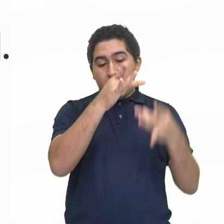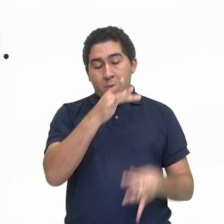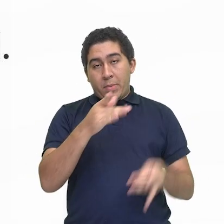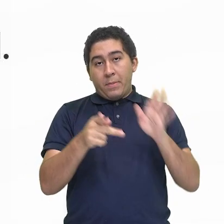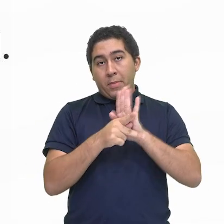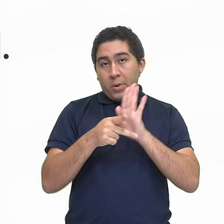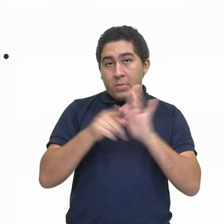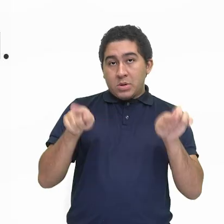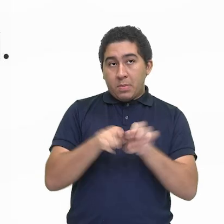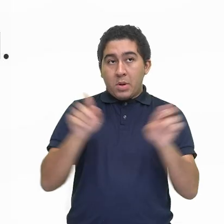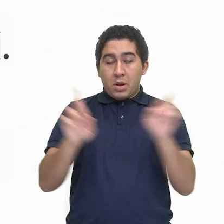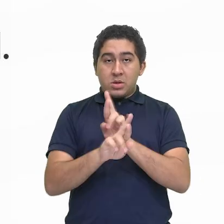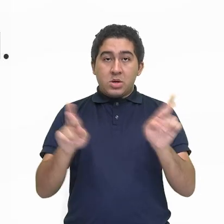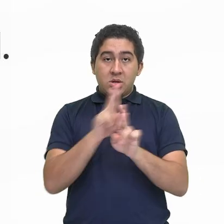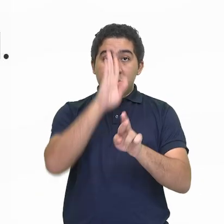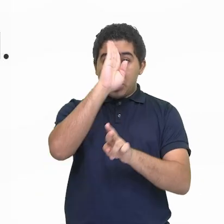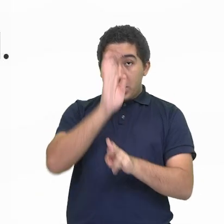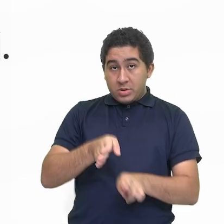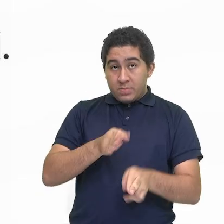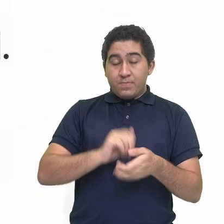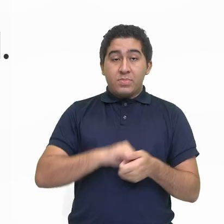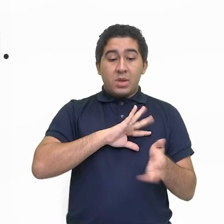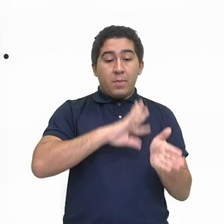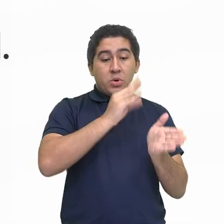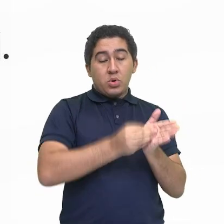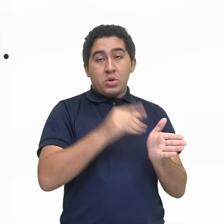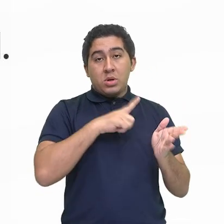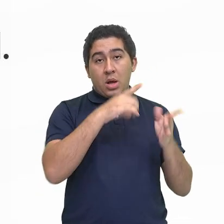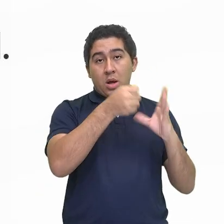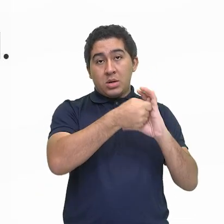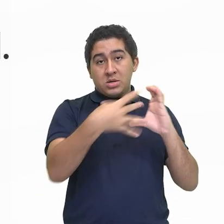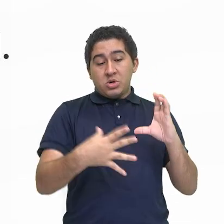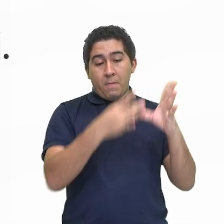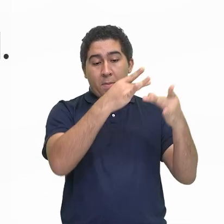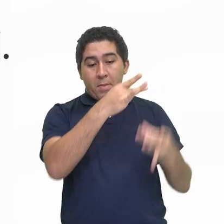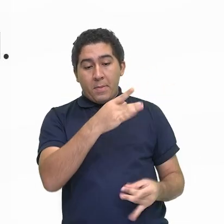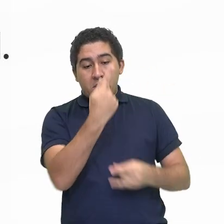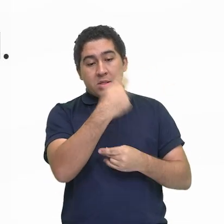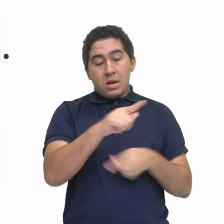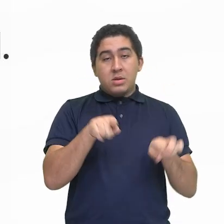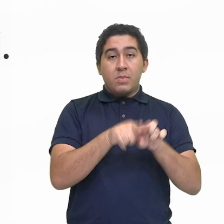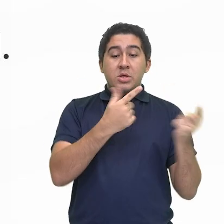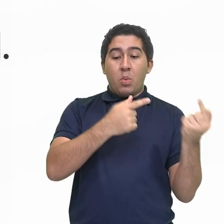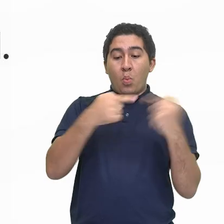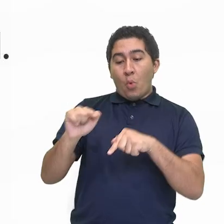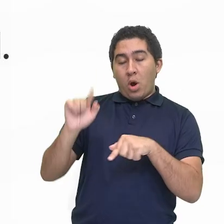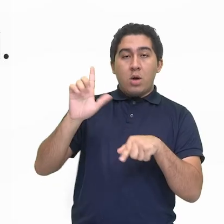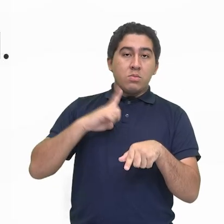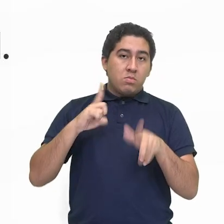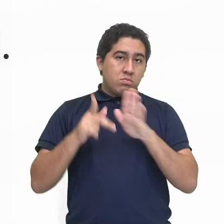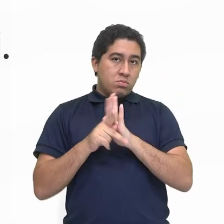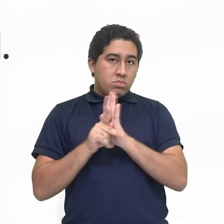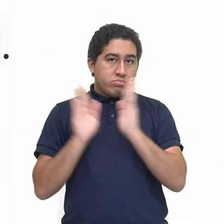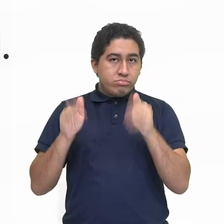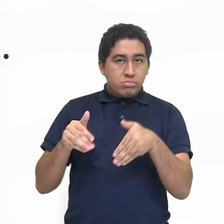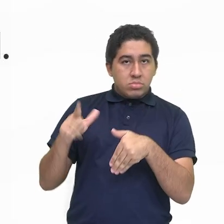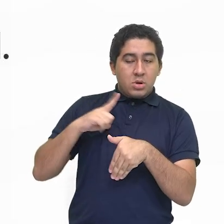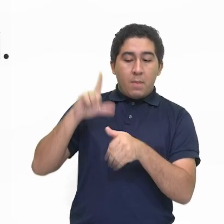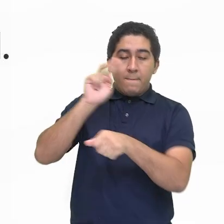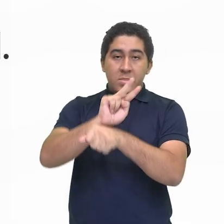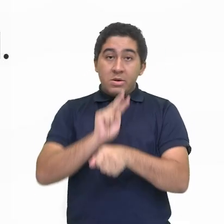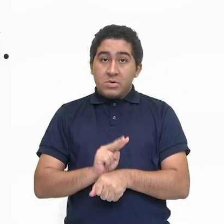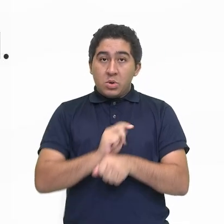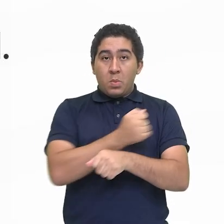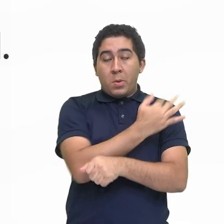e interligados. A Amazônia, com suas características únicas, enfrenta desafios específicos como a preservação do